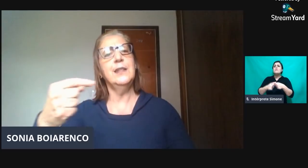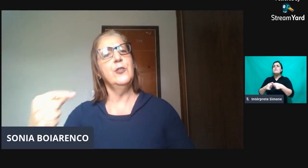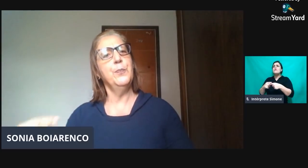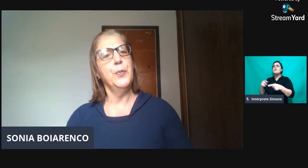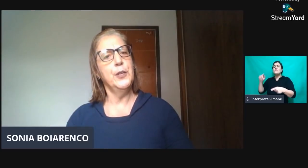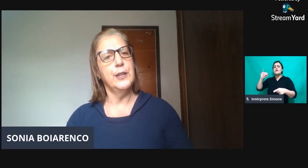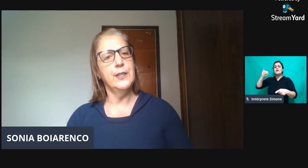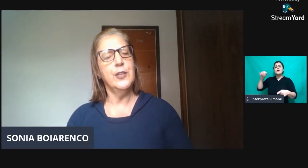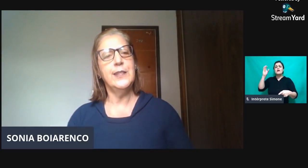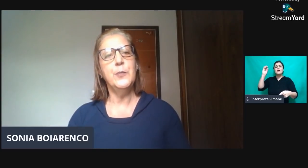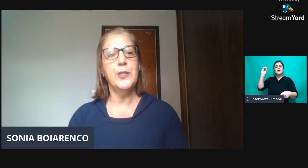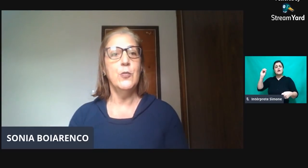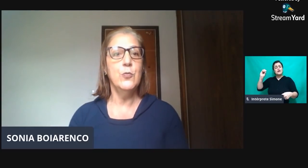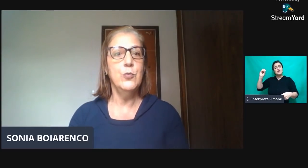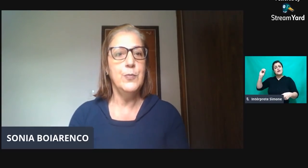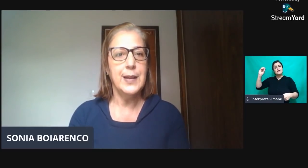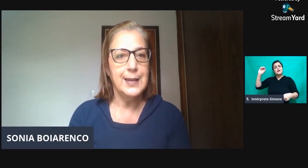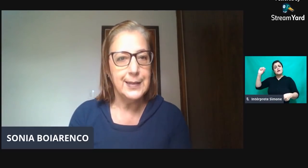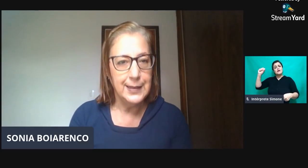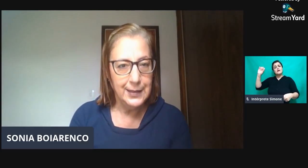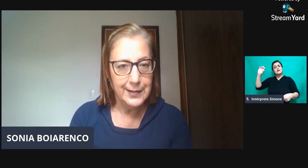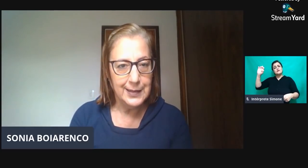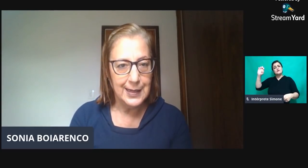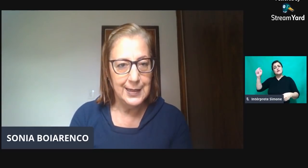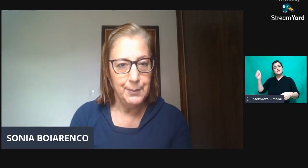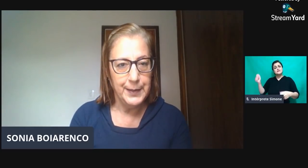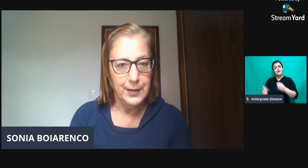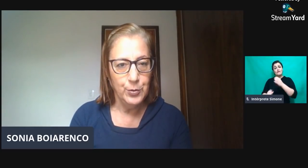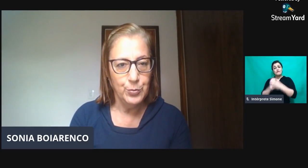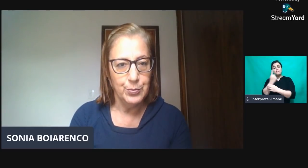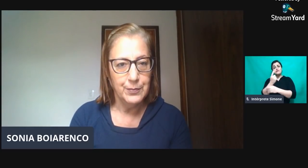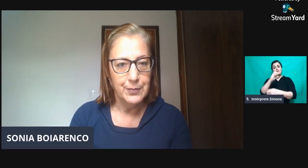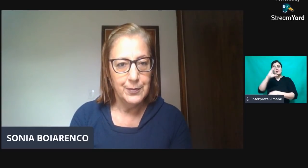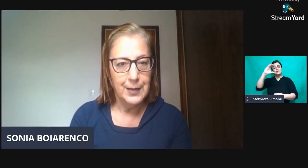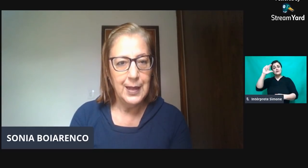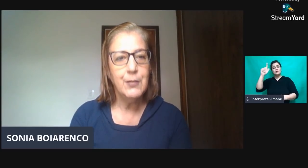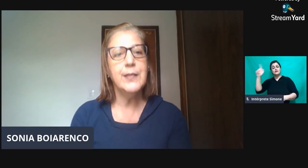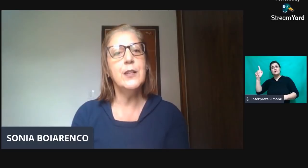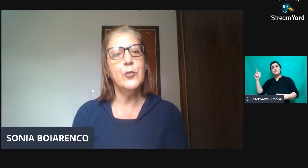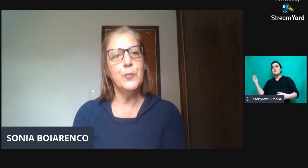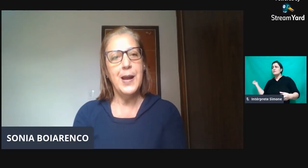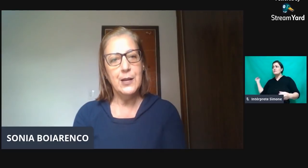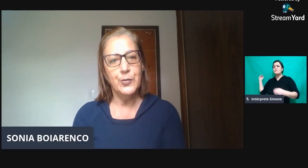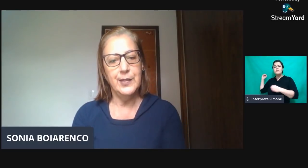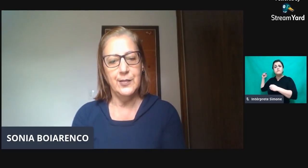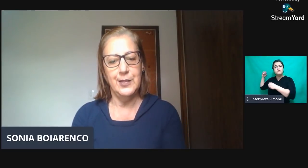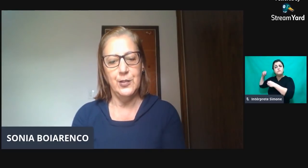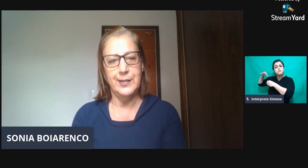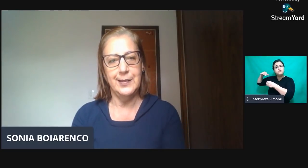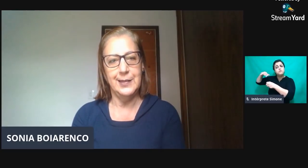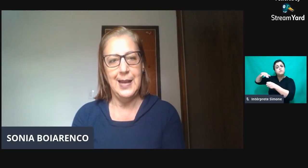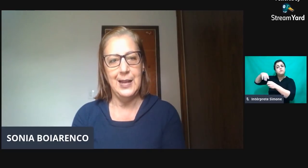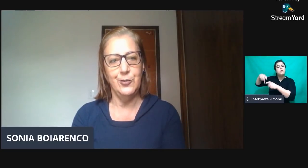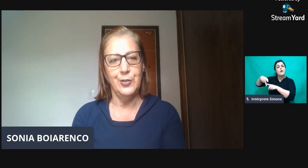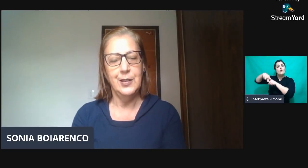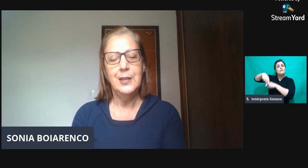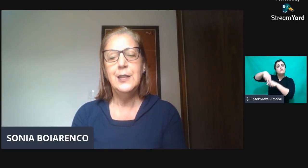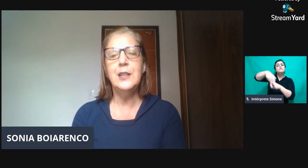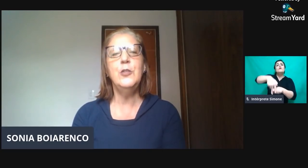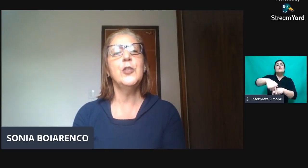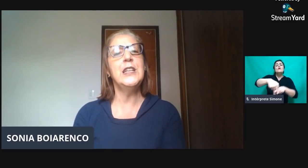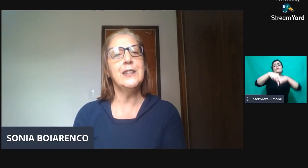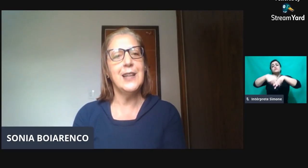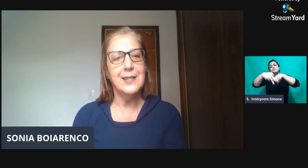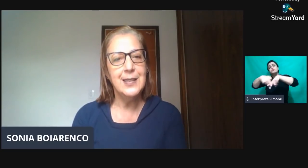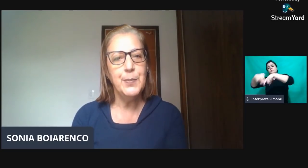a mudança depois? Nós temos alguma característica daquele período, né? Quais são os marcos dentro da nossa cidade?